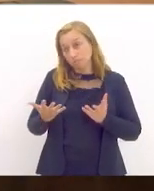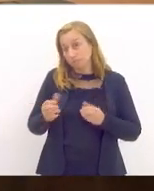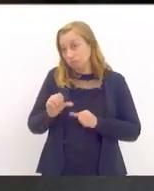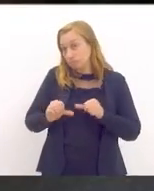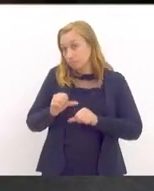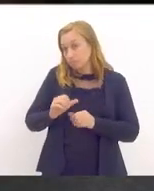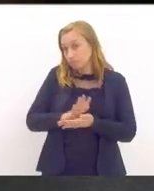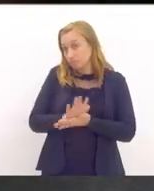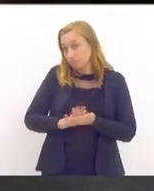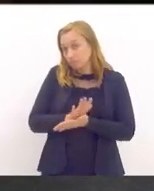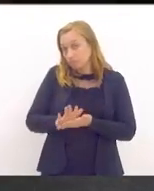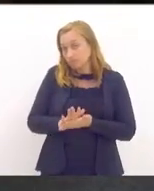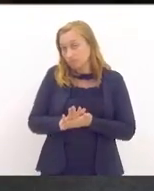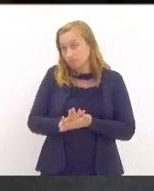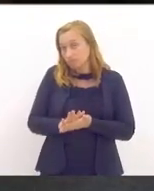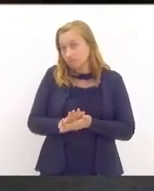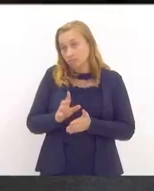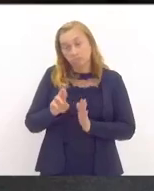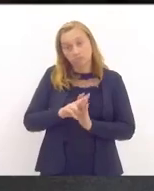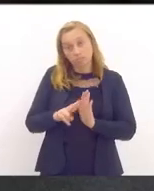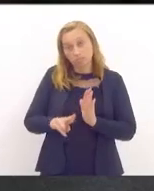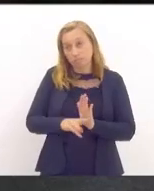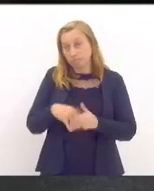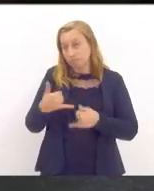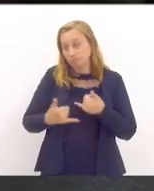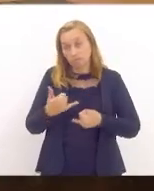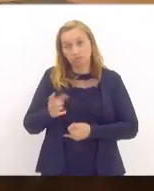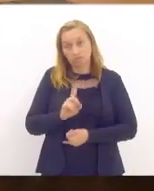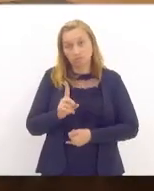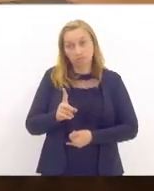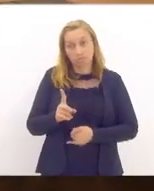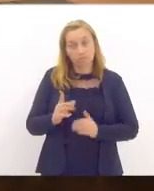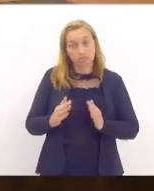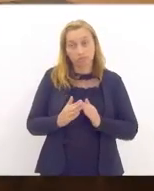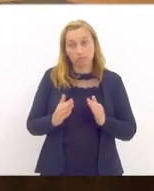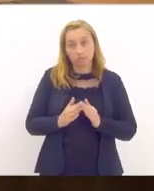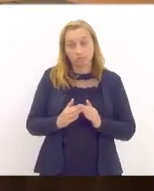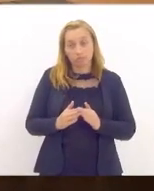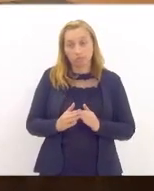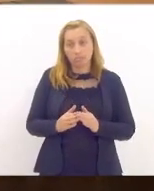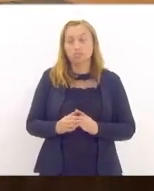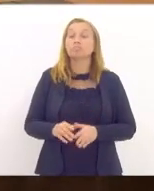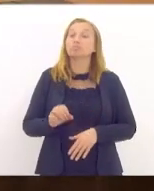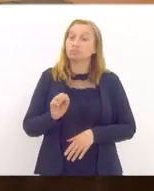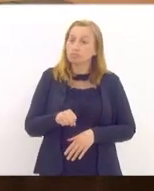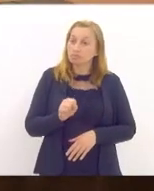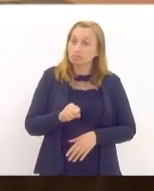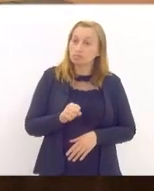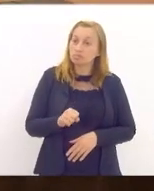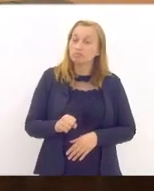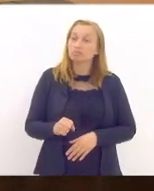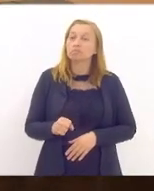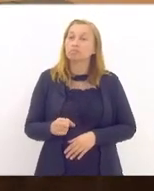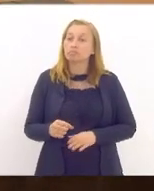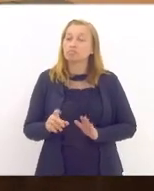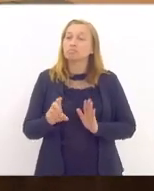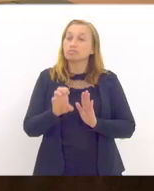não tem regra do jogo no regimento da casa nesse sentido sim senhor não tem nenhum parecer sobremesa